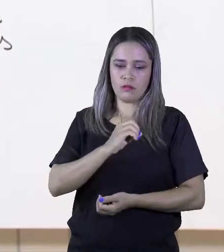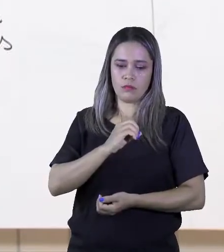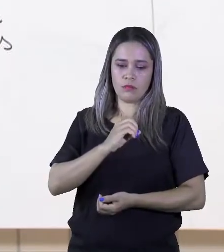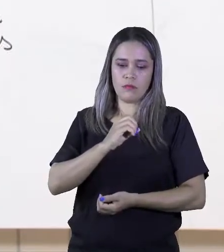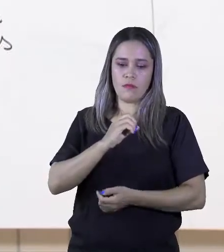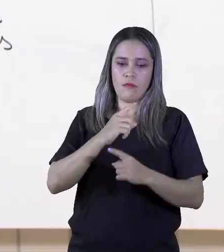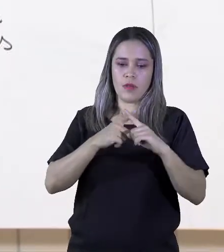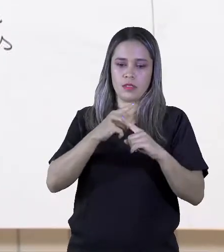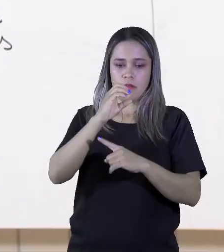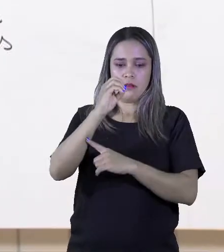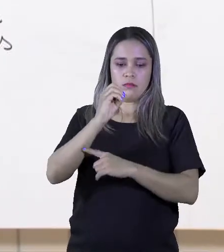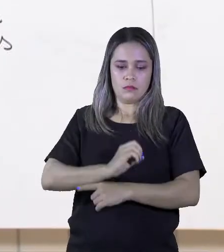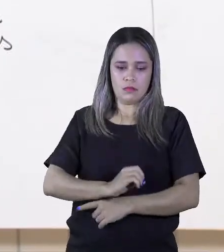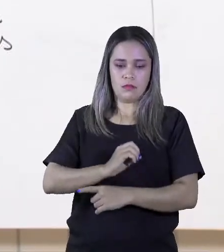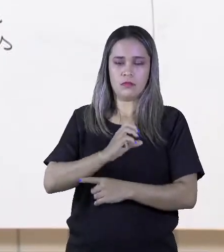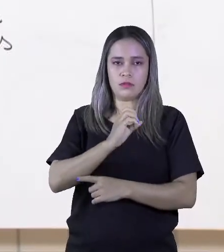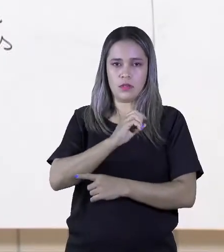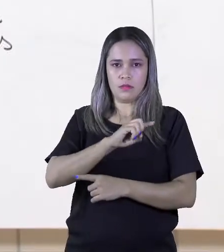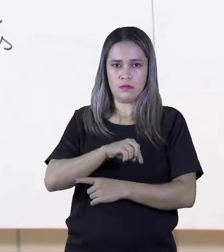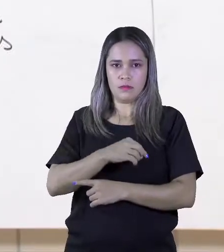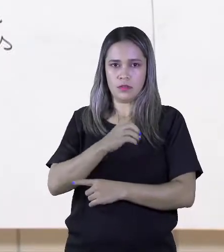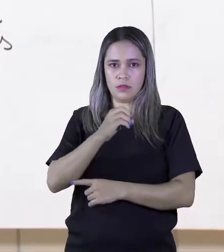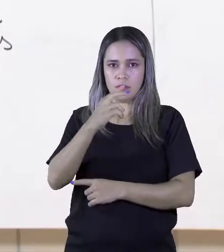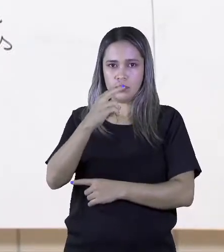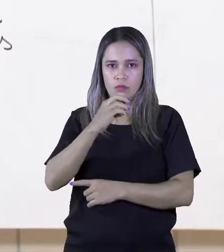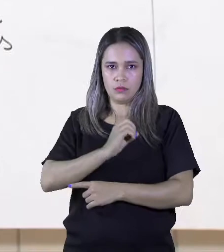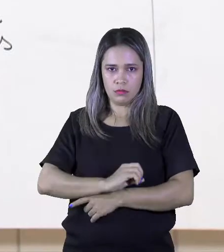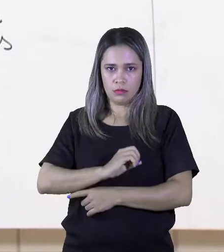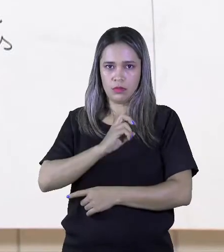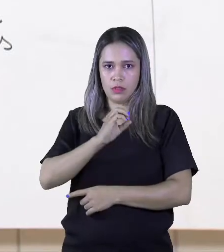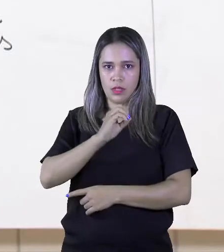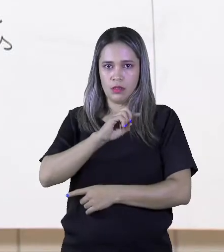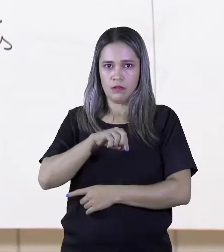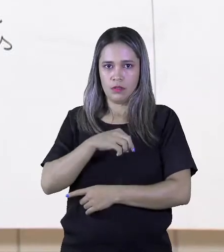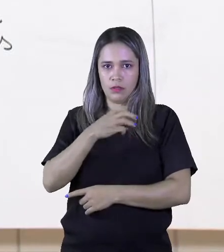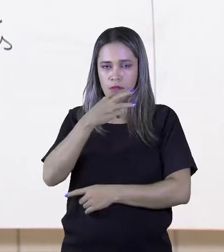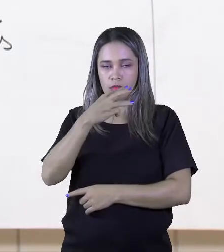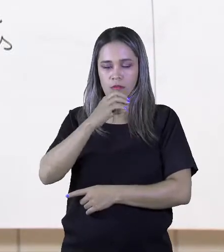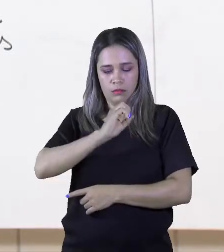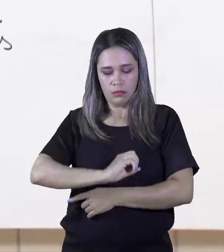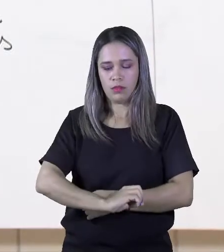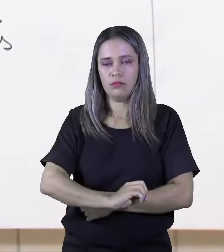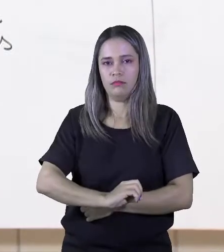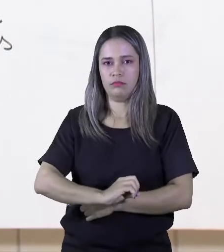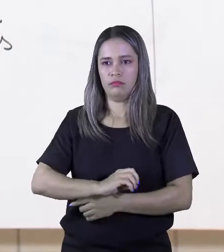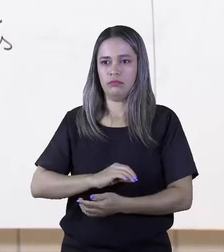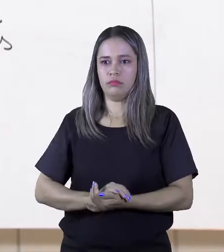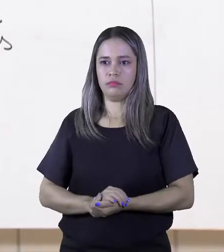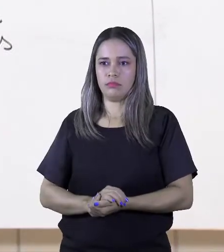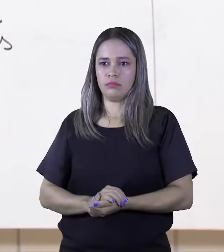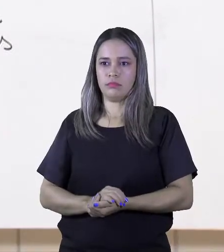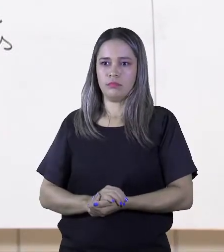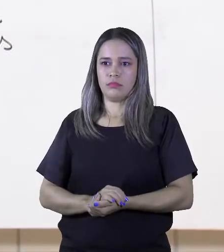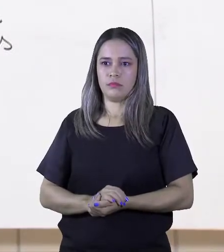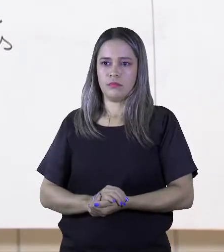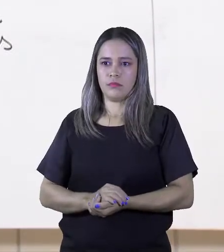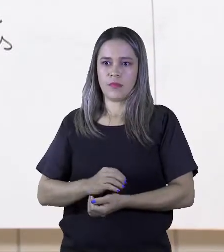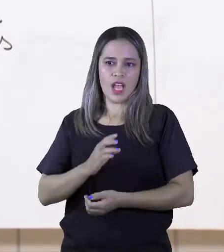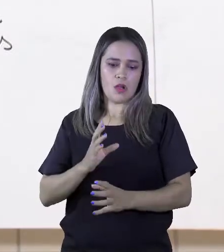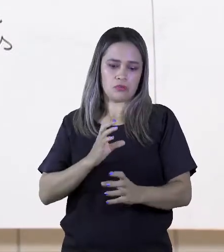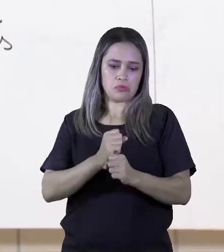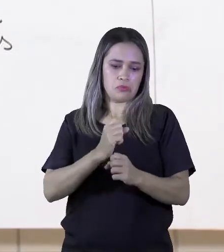vezes 0, 0. 0 vezes 2, 0. 0 vezes 3, 0. Na hora de